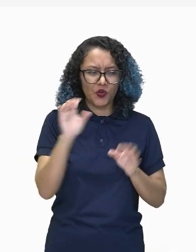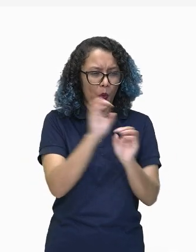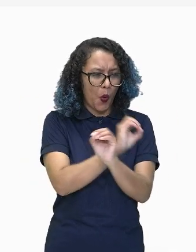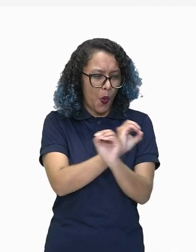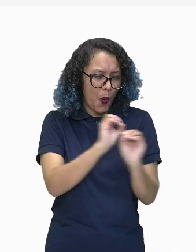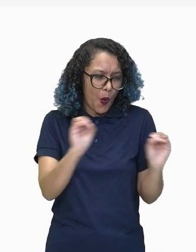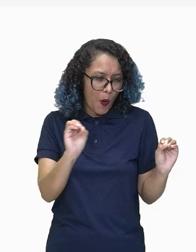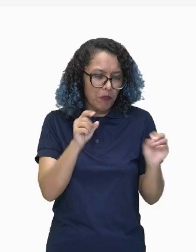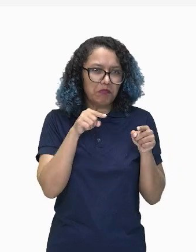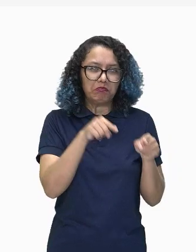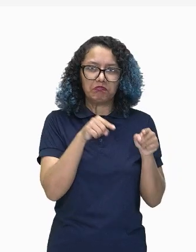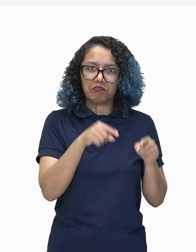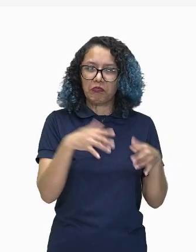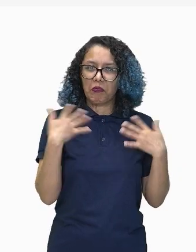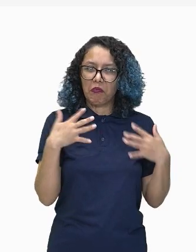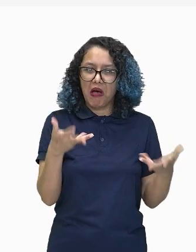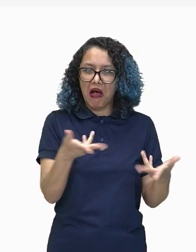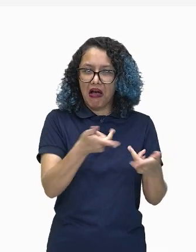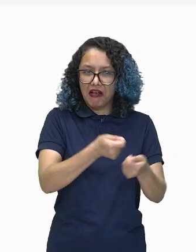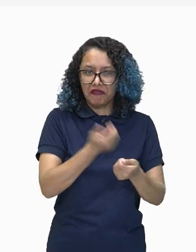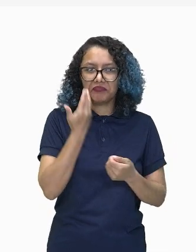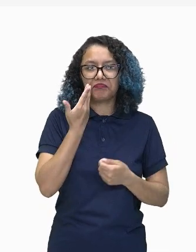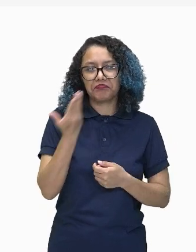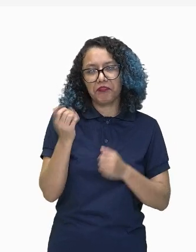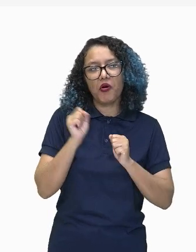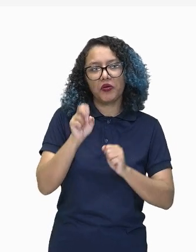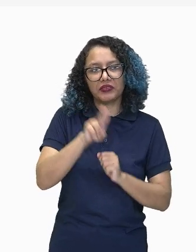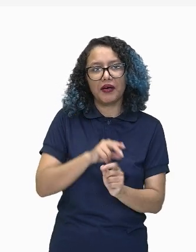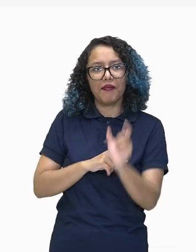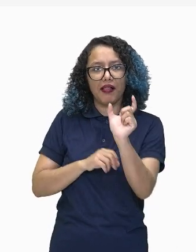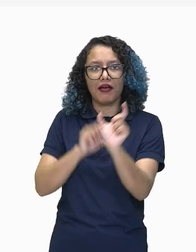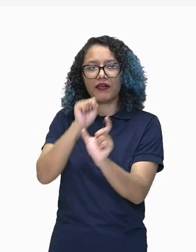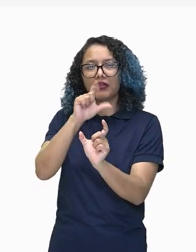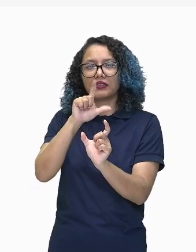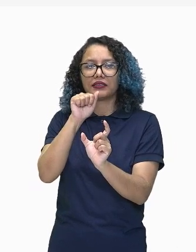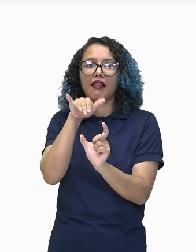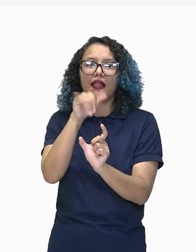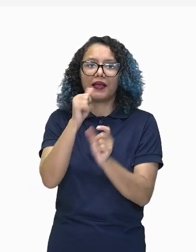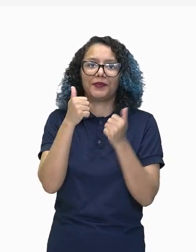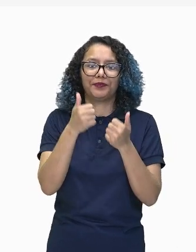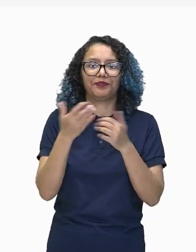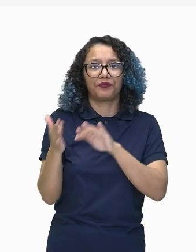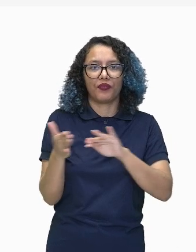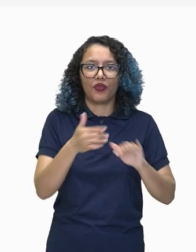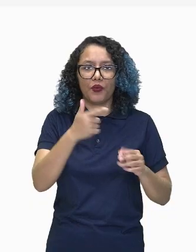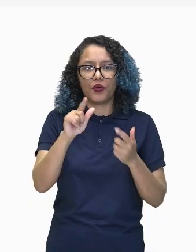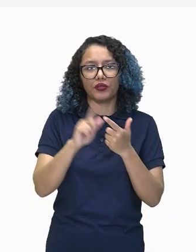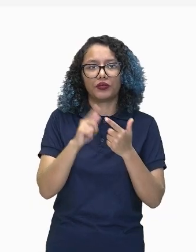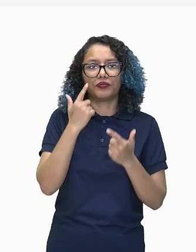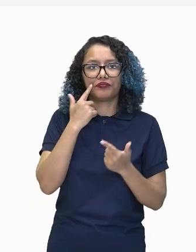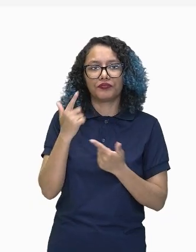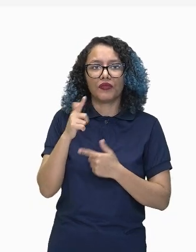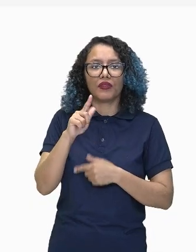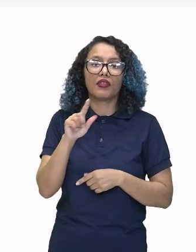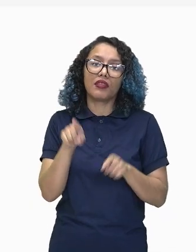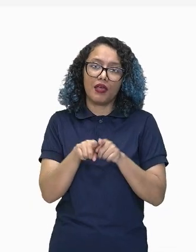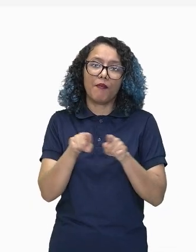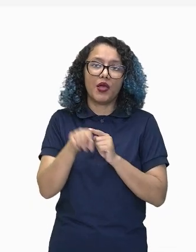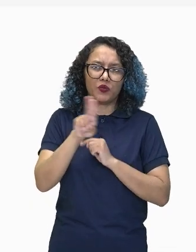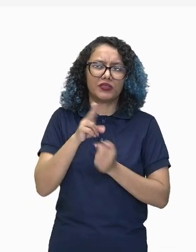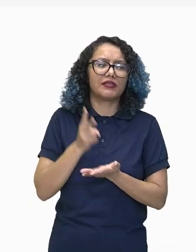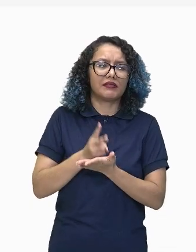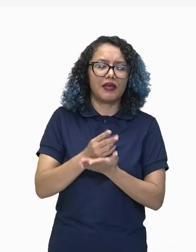look. She slayed that outfit. Então, o slay é dessa forma. Nós temos outra palavra também muito comum, muito utilizada,